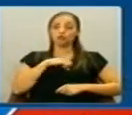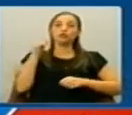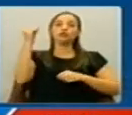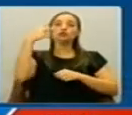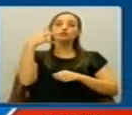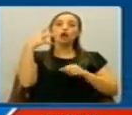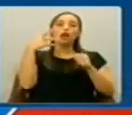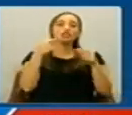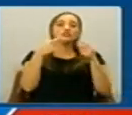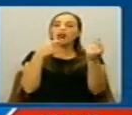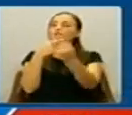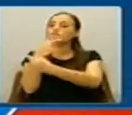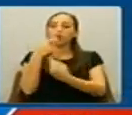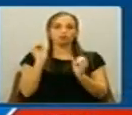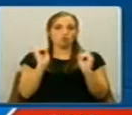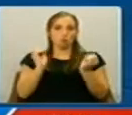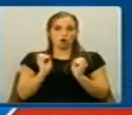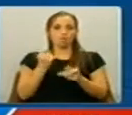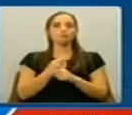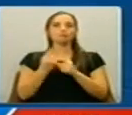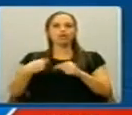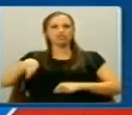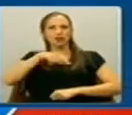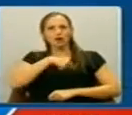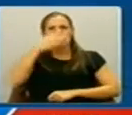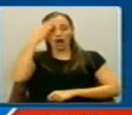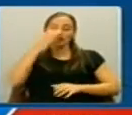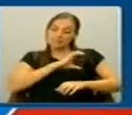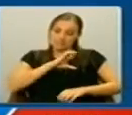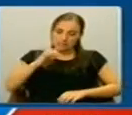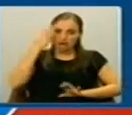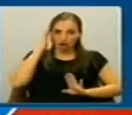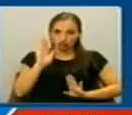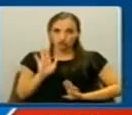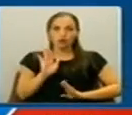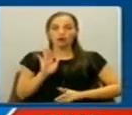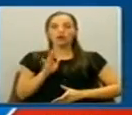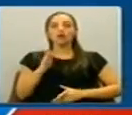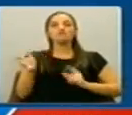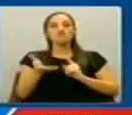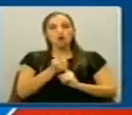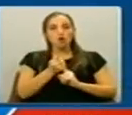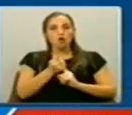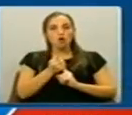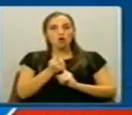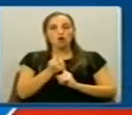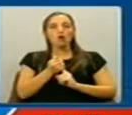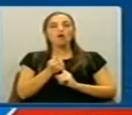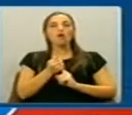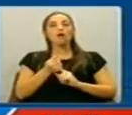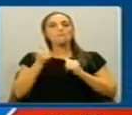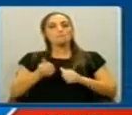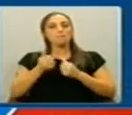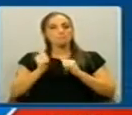rodar. E porquê? Porque a ciência acha que consegue ter órbitas mais estáveis para